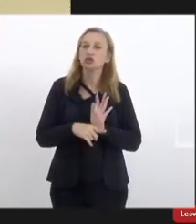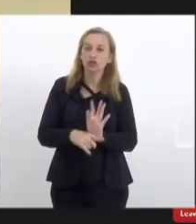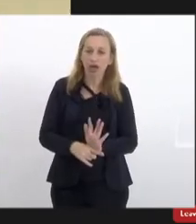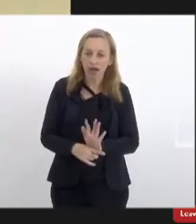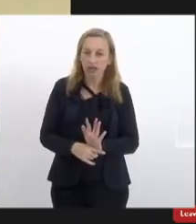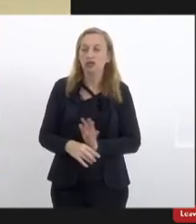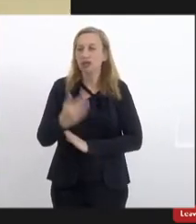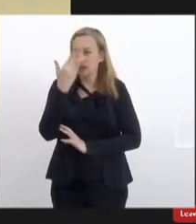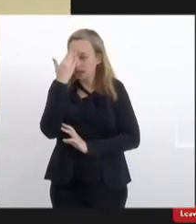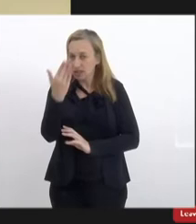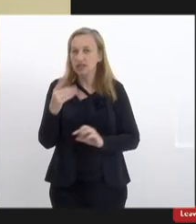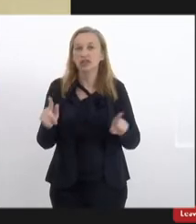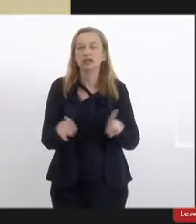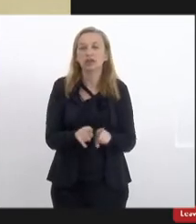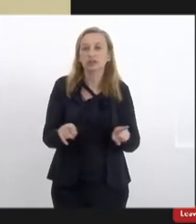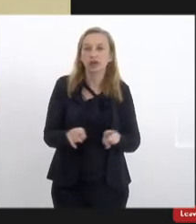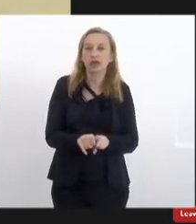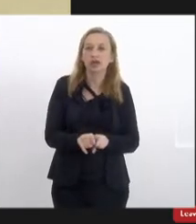muito. Quero agradecer também